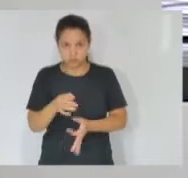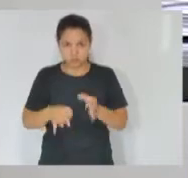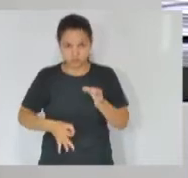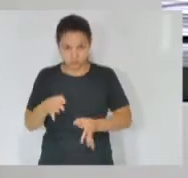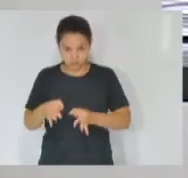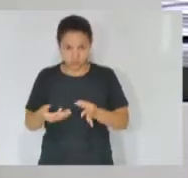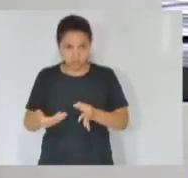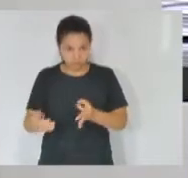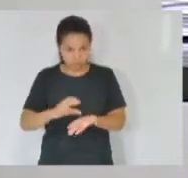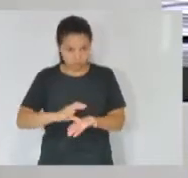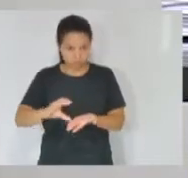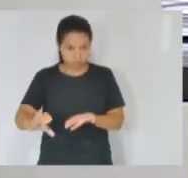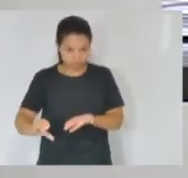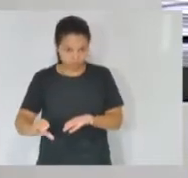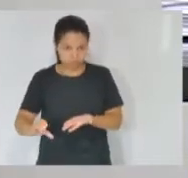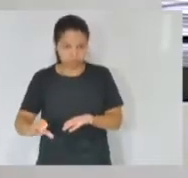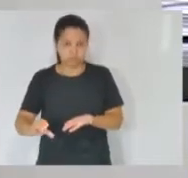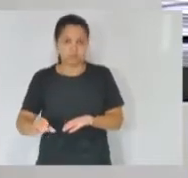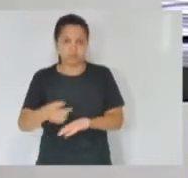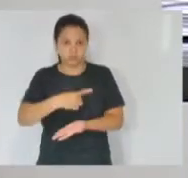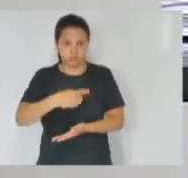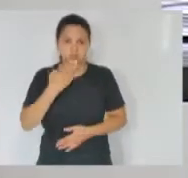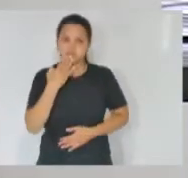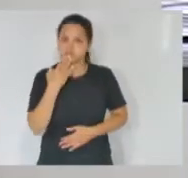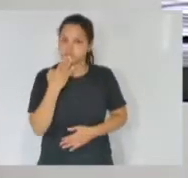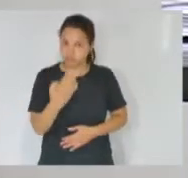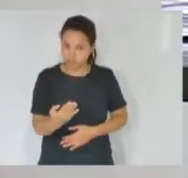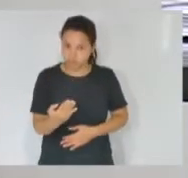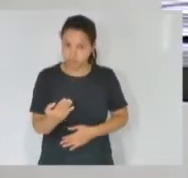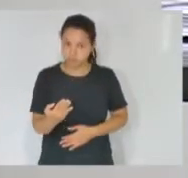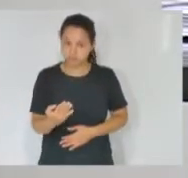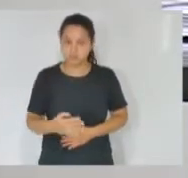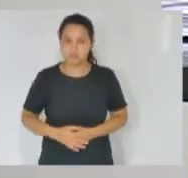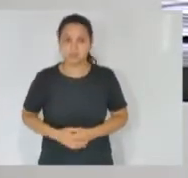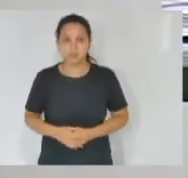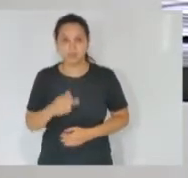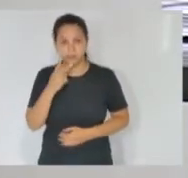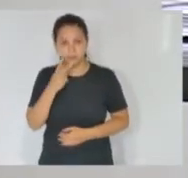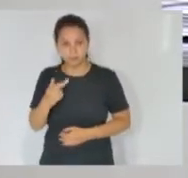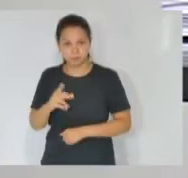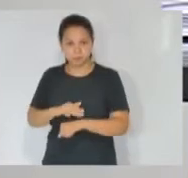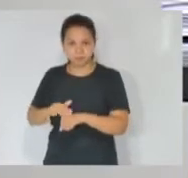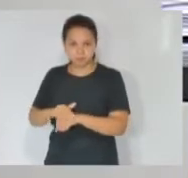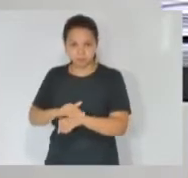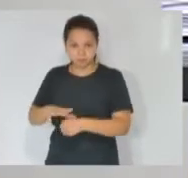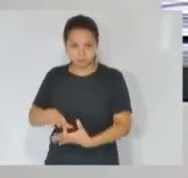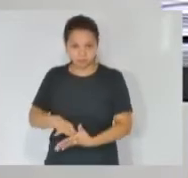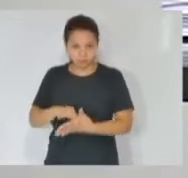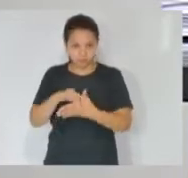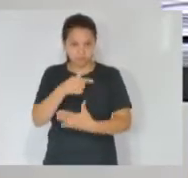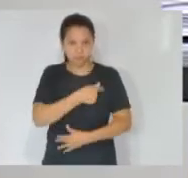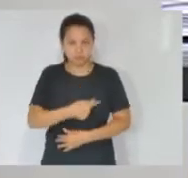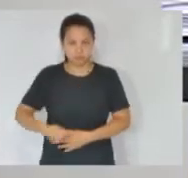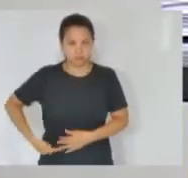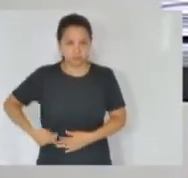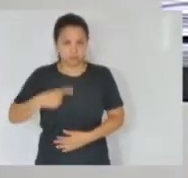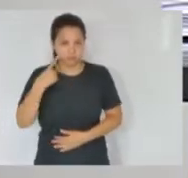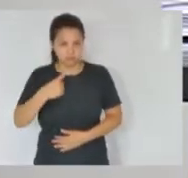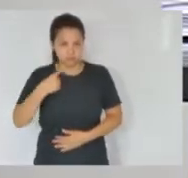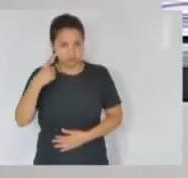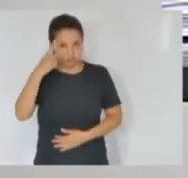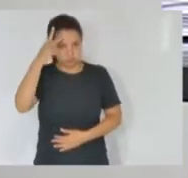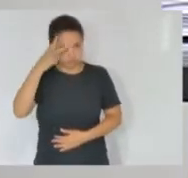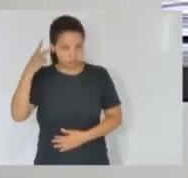Mas assim mesmo eu faço um apelo. Inclusive, falei com a líder do governo, a deputada Paulinha, que marcasse uma reunião